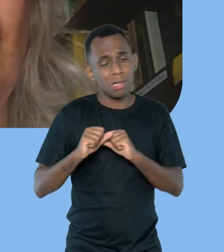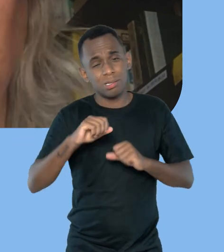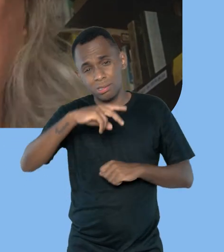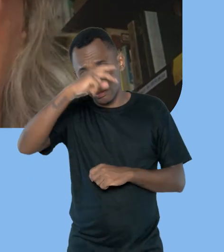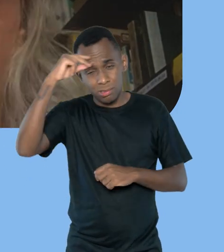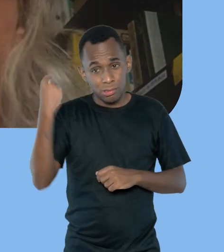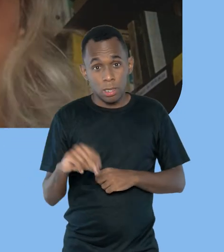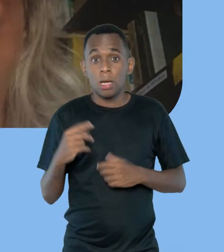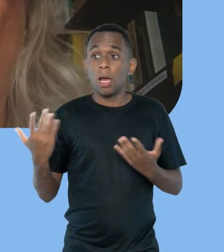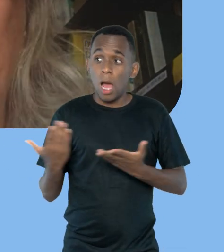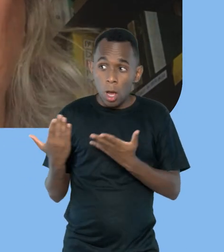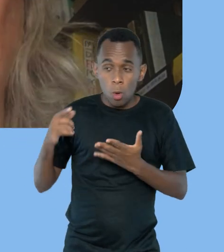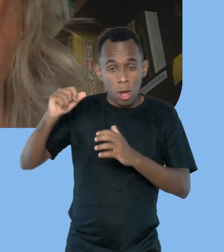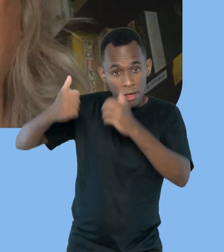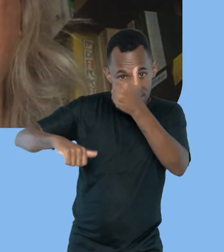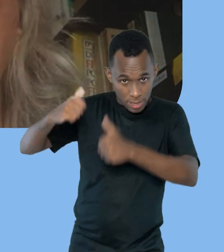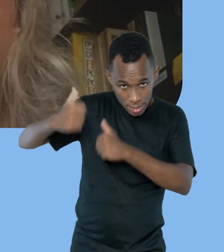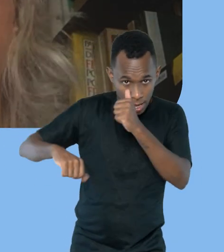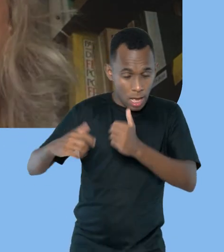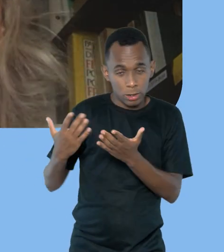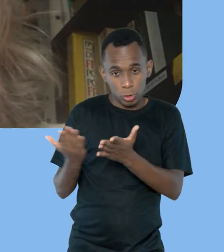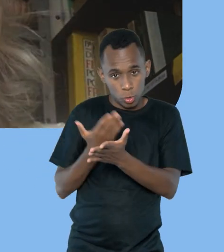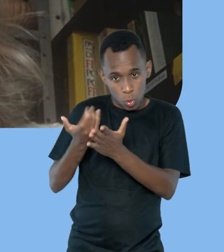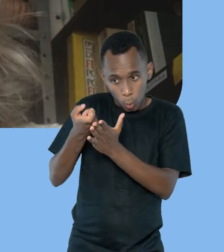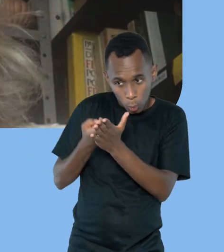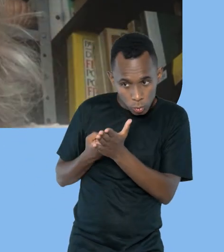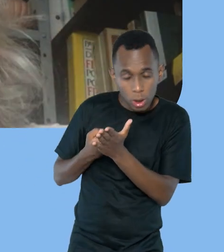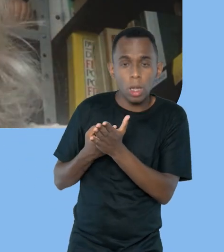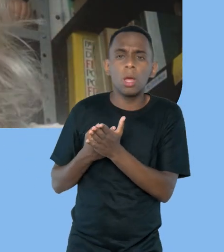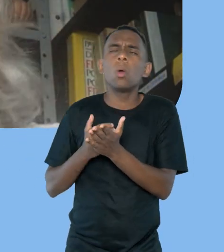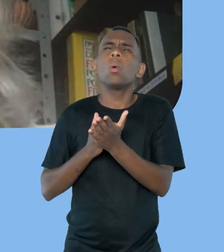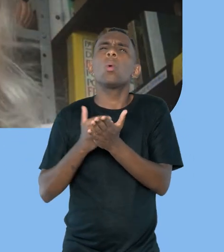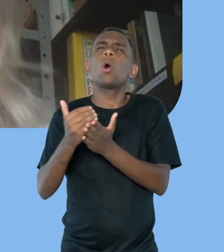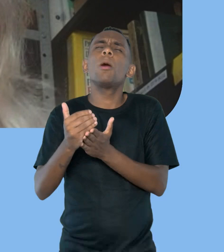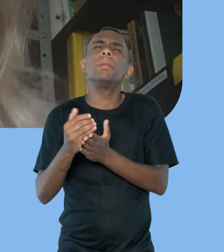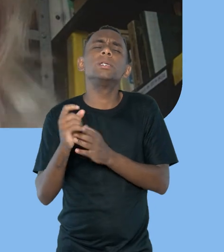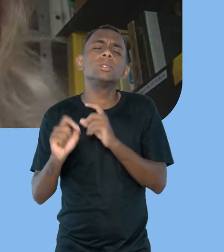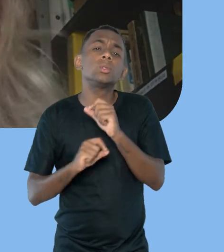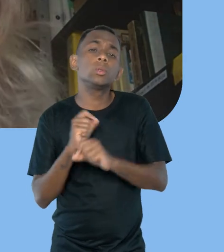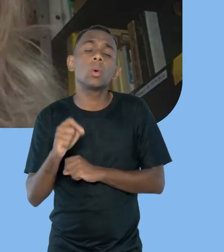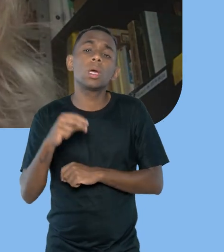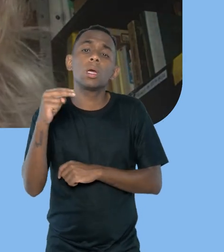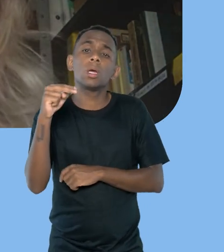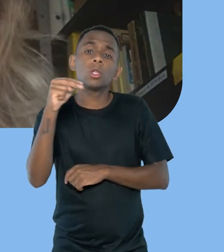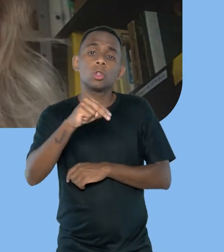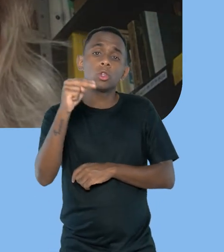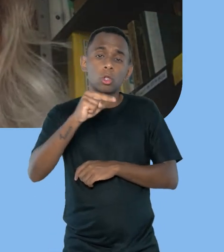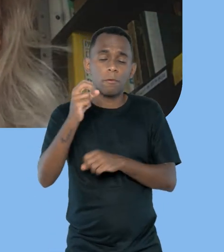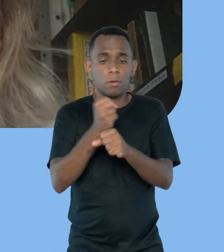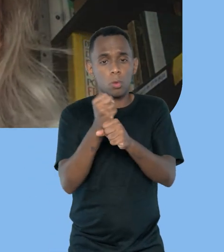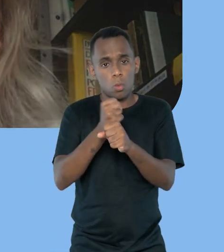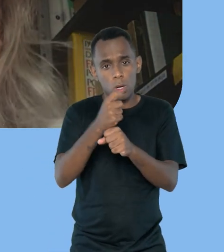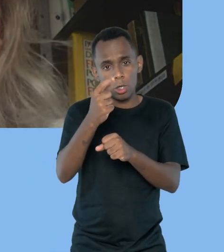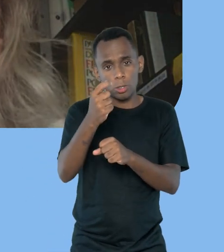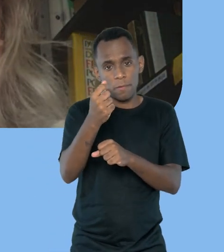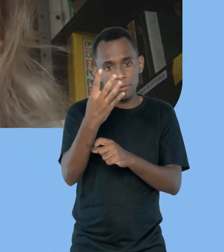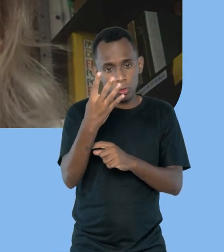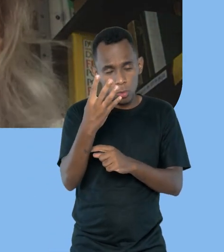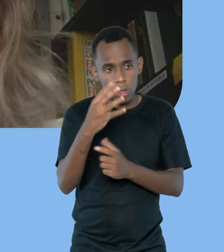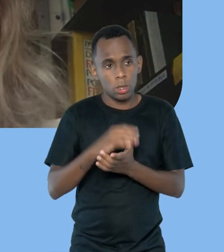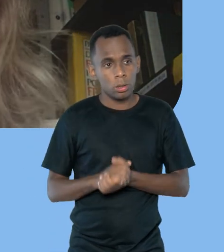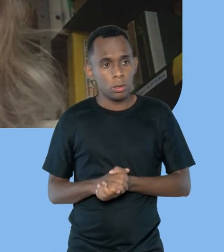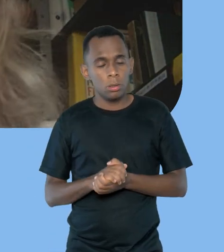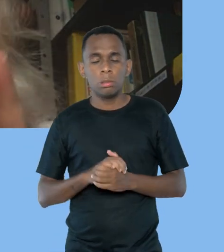que está sendo avaliada agora, nós iniciamos em novembro de 2024